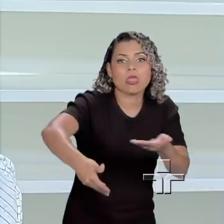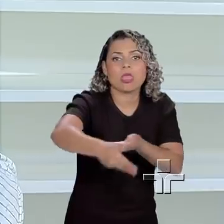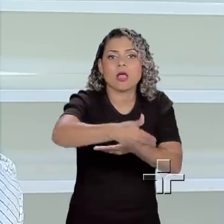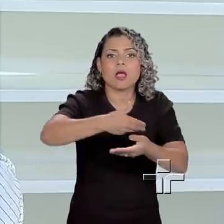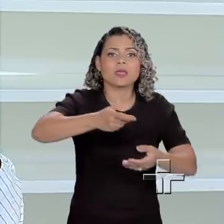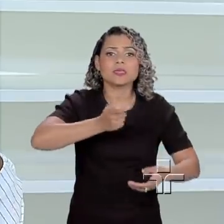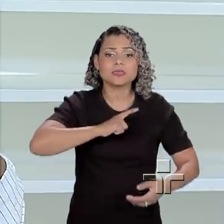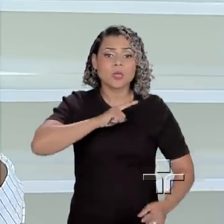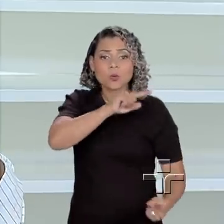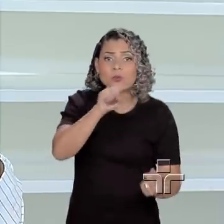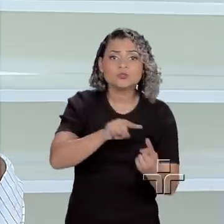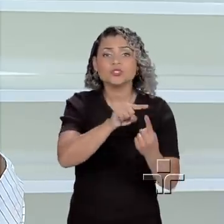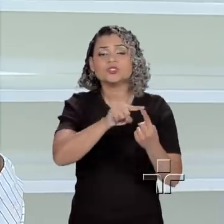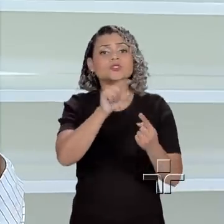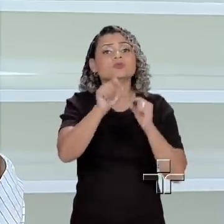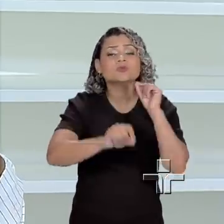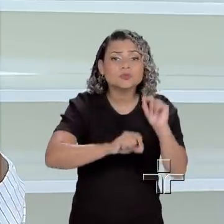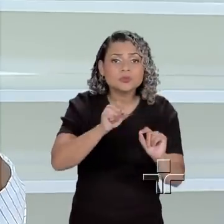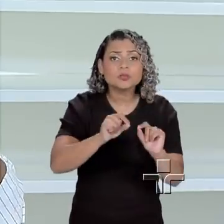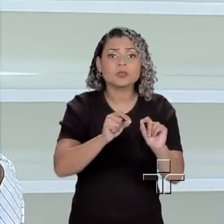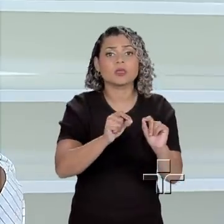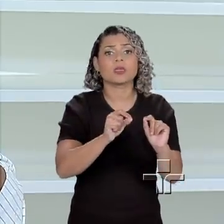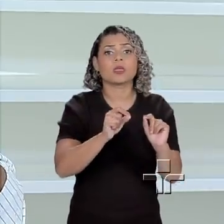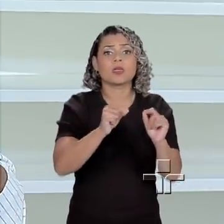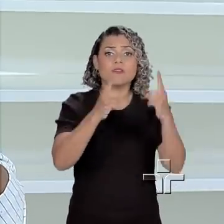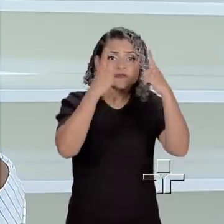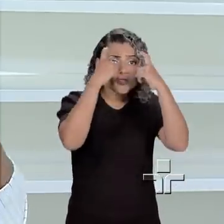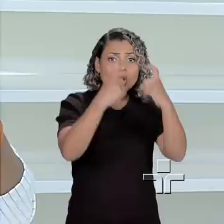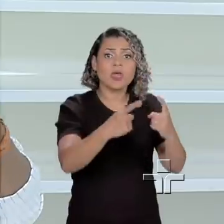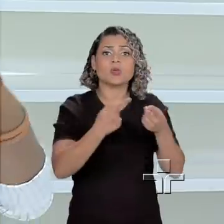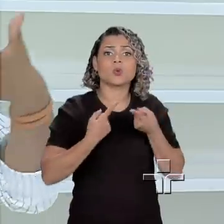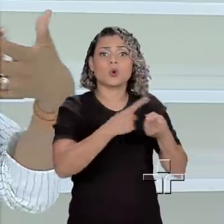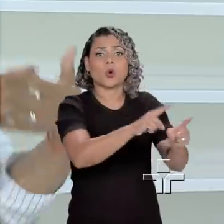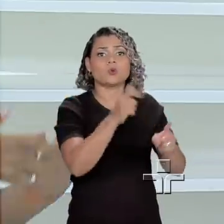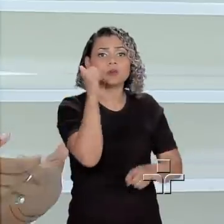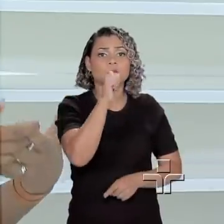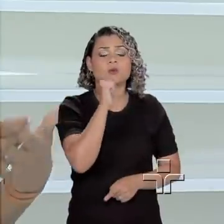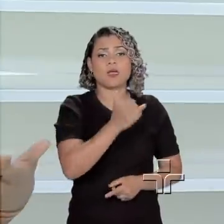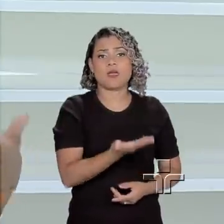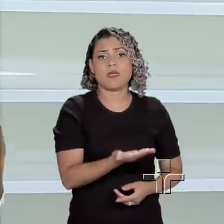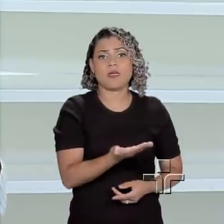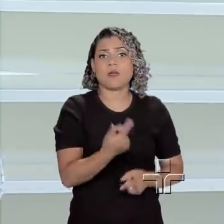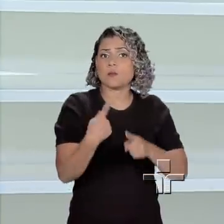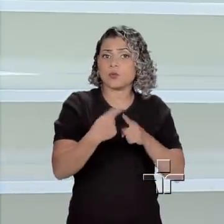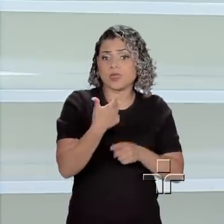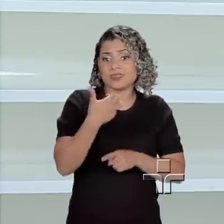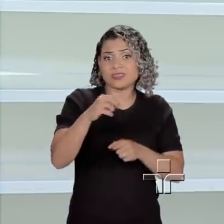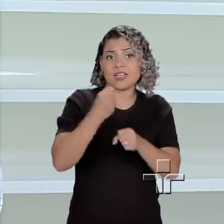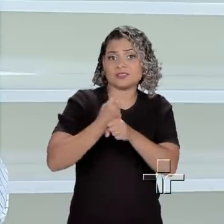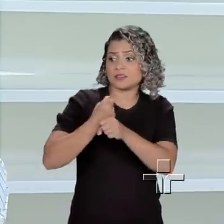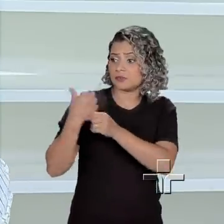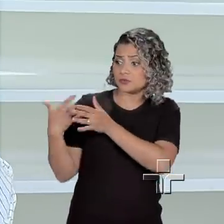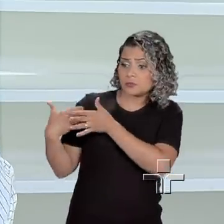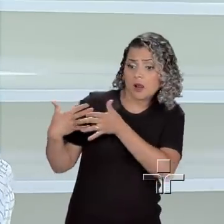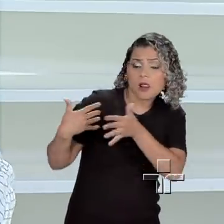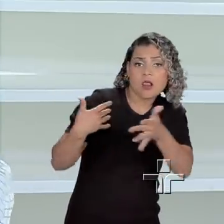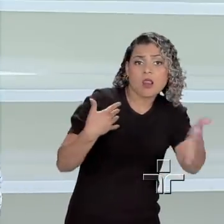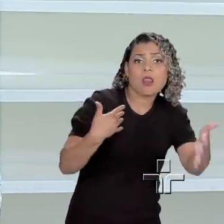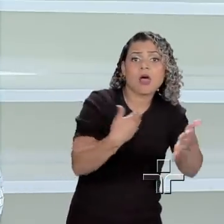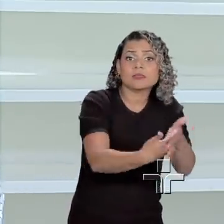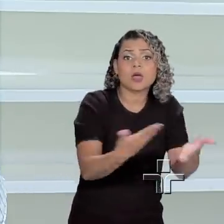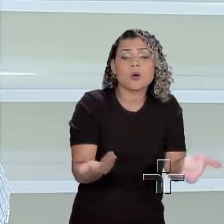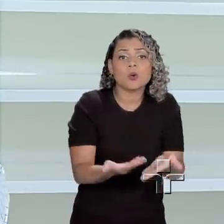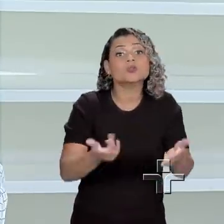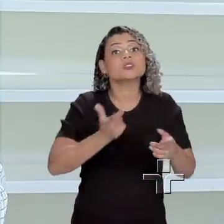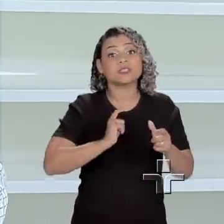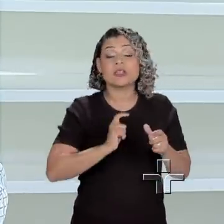viés de justamente ser violento contra as mulheres, olhando que nesses 10 últimos anos tivemos um aumento de violência